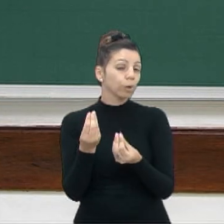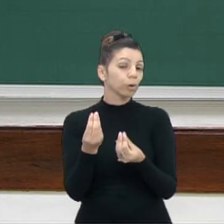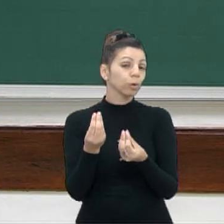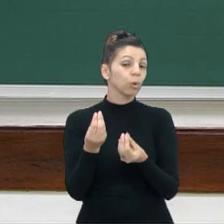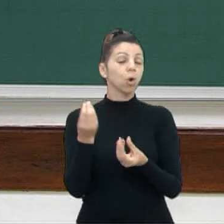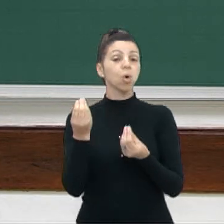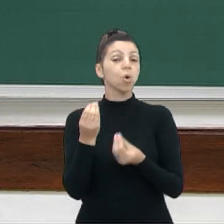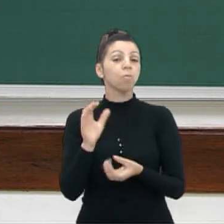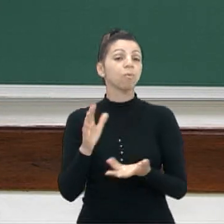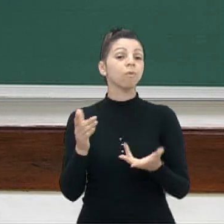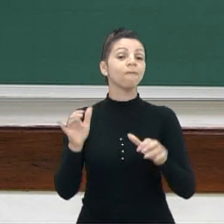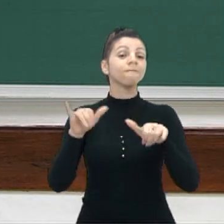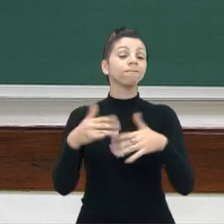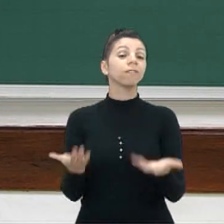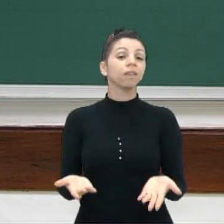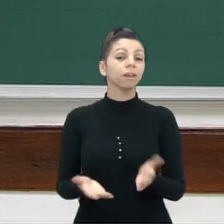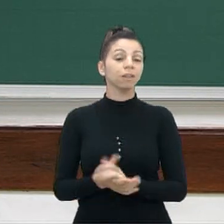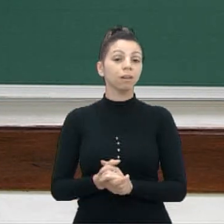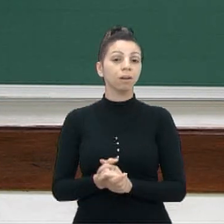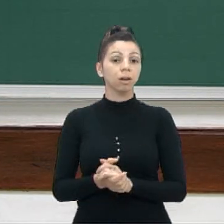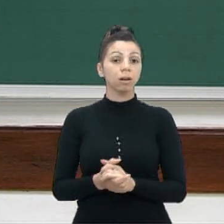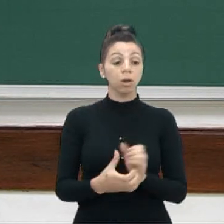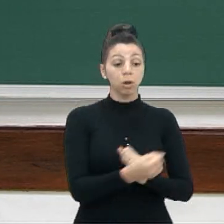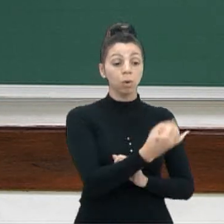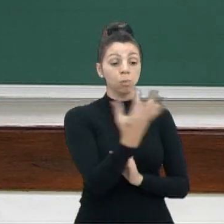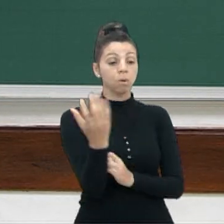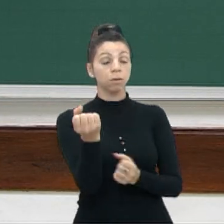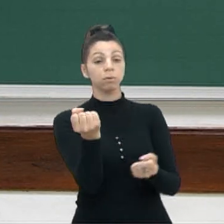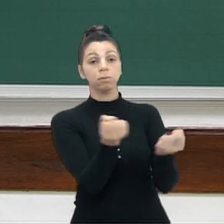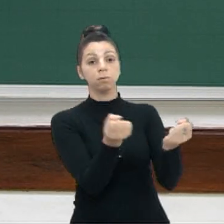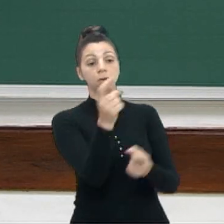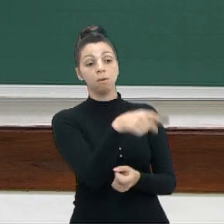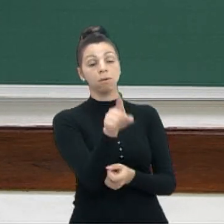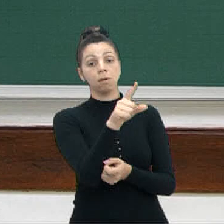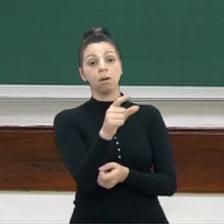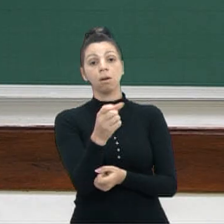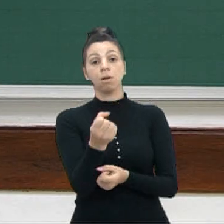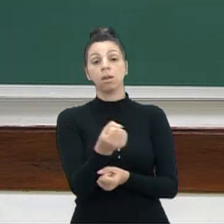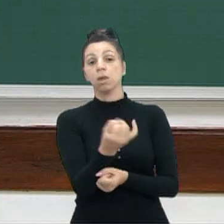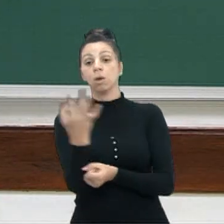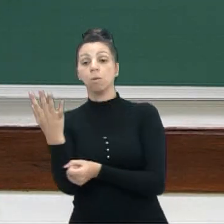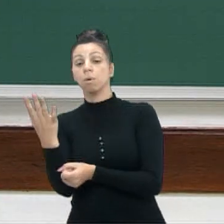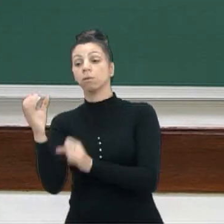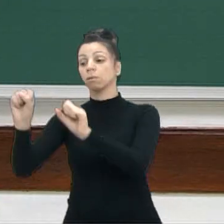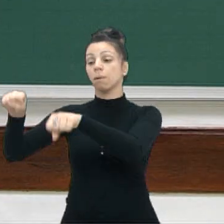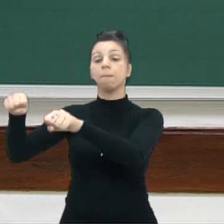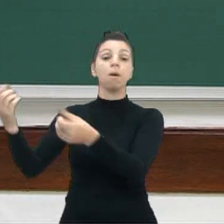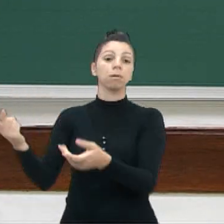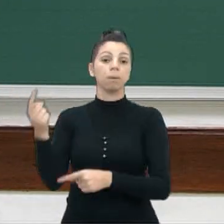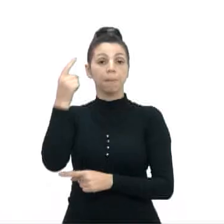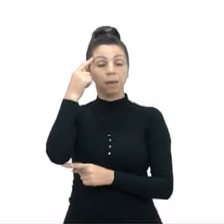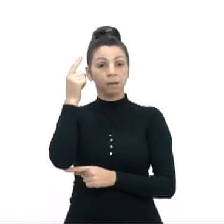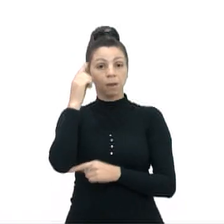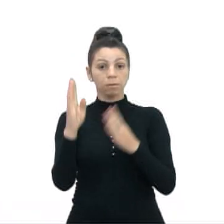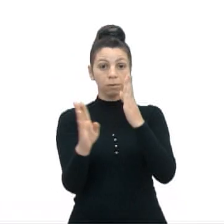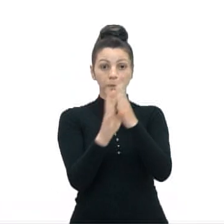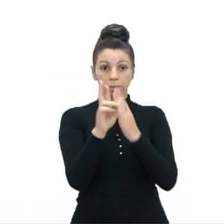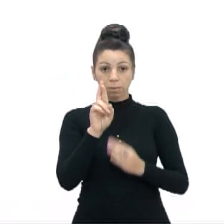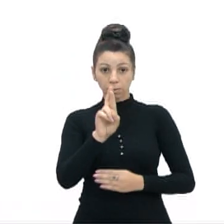Quantos pneus ou quantas rodas tem um carro e quantas tem uma moto? Vamos pensar um pouco e já resolvemos.